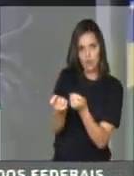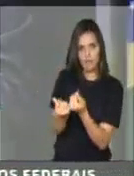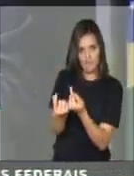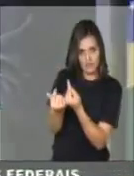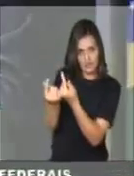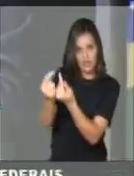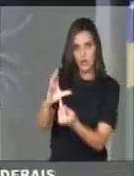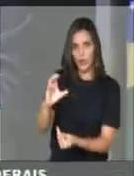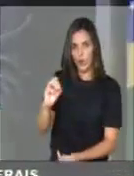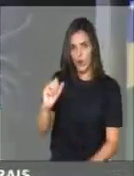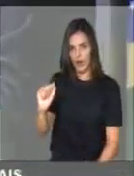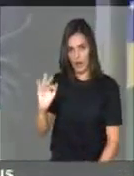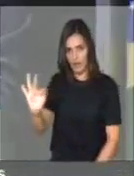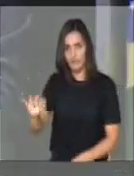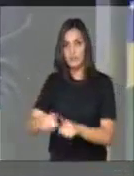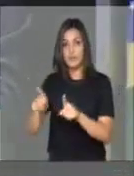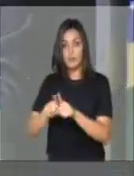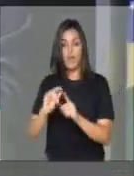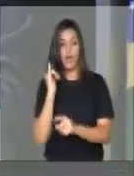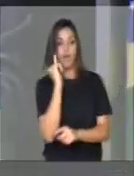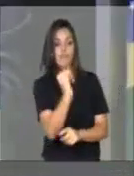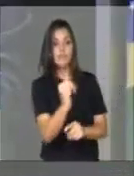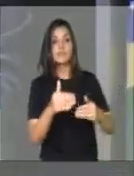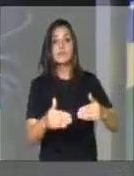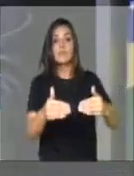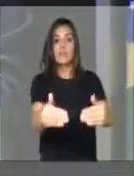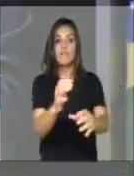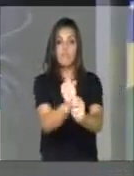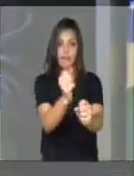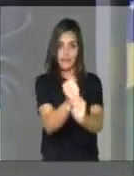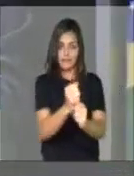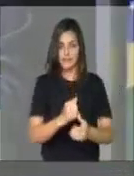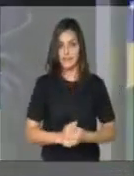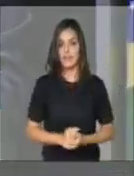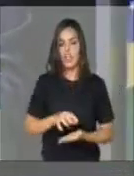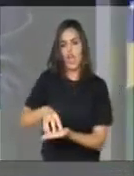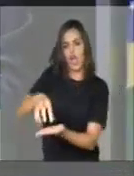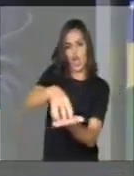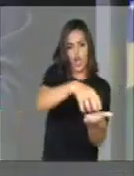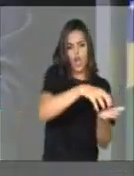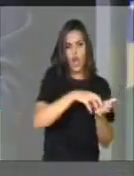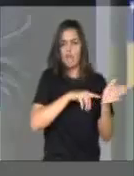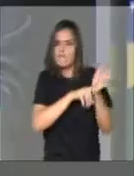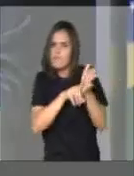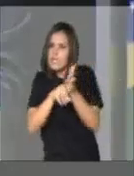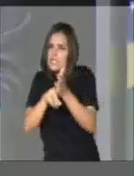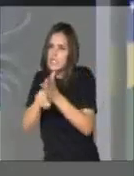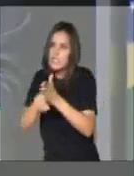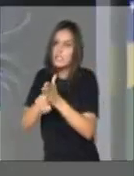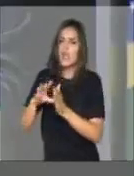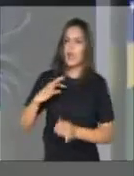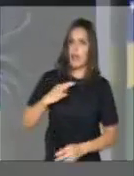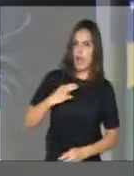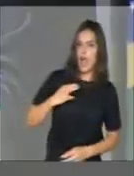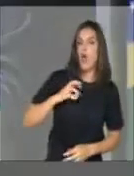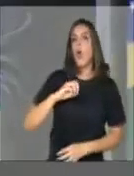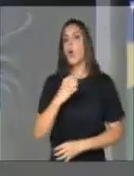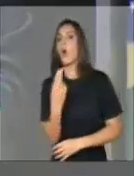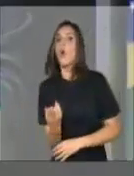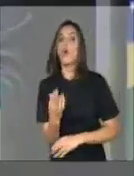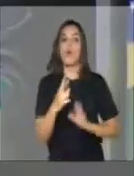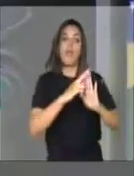Atividades Financeiras, COAF, e ao Ministério da Fazenda e aos seus órgãos e entidades fiscalizadores